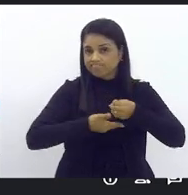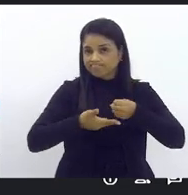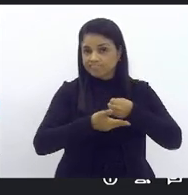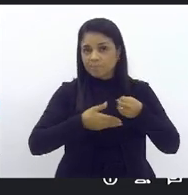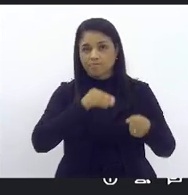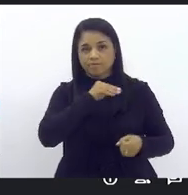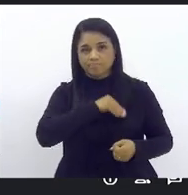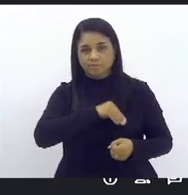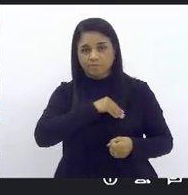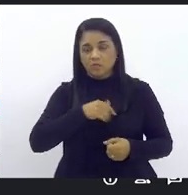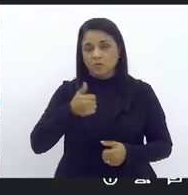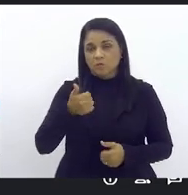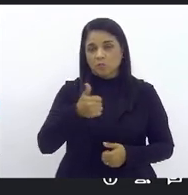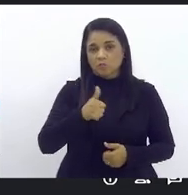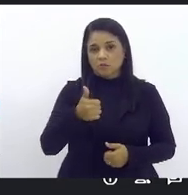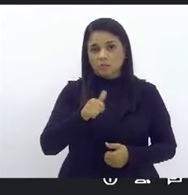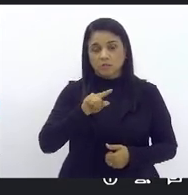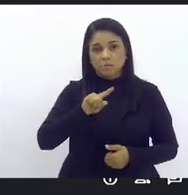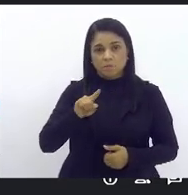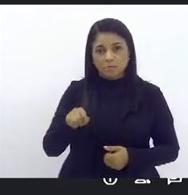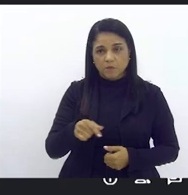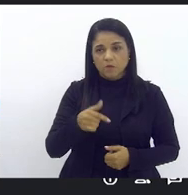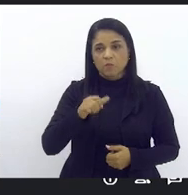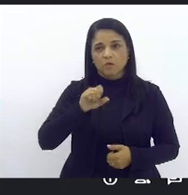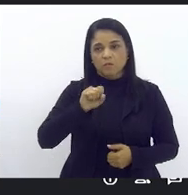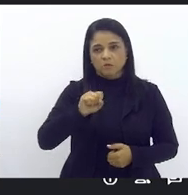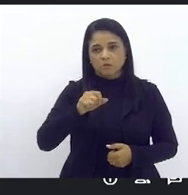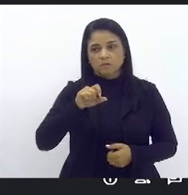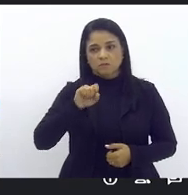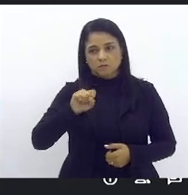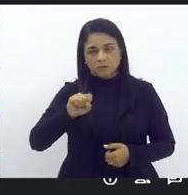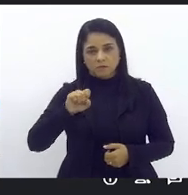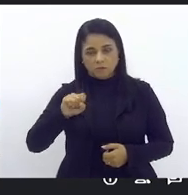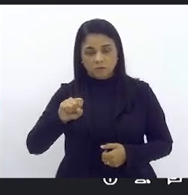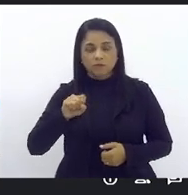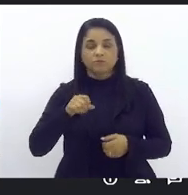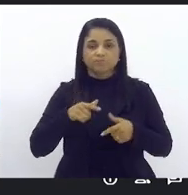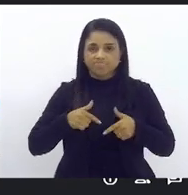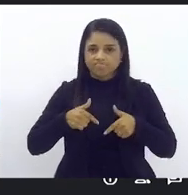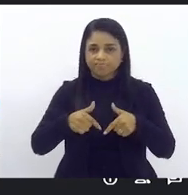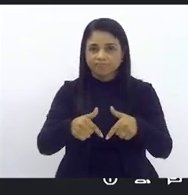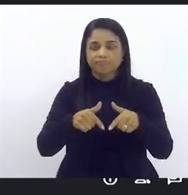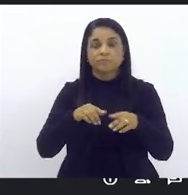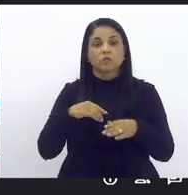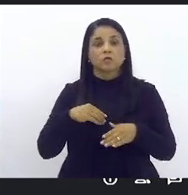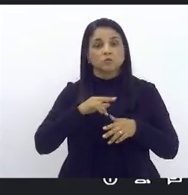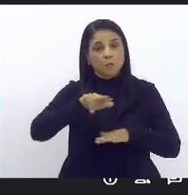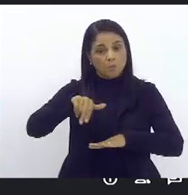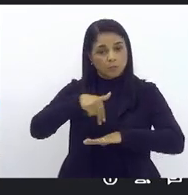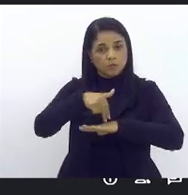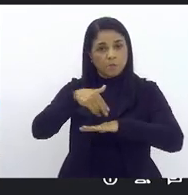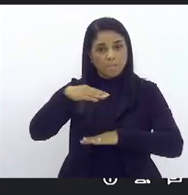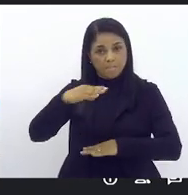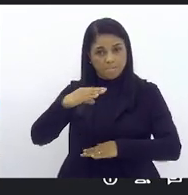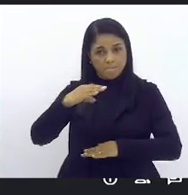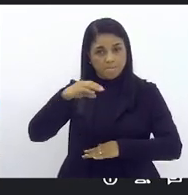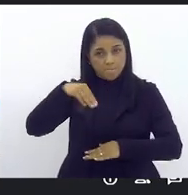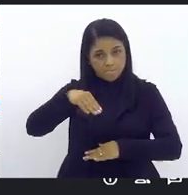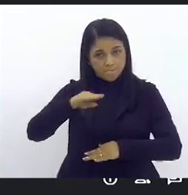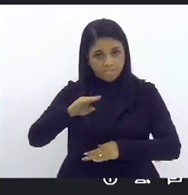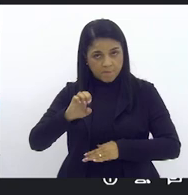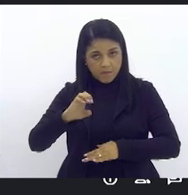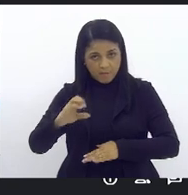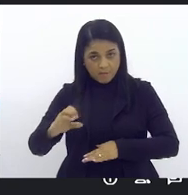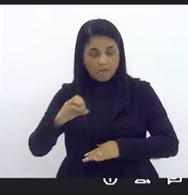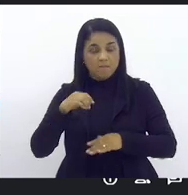lei do piso 11.738 de 2008, o nosso entendimento está vigente, nosso posicionamento é esse, toda vez que nós